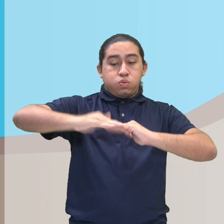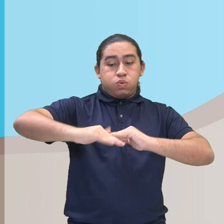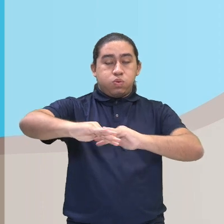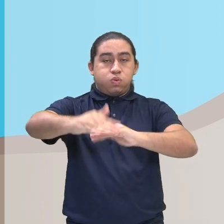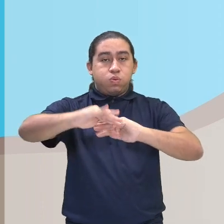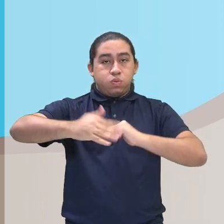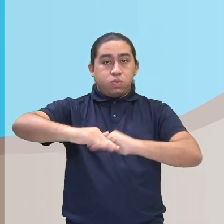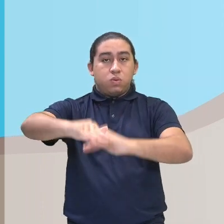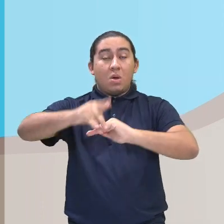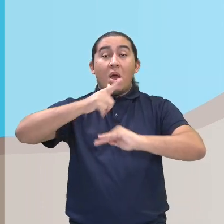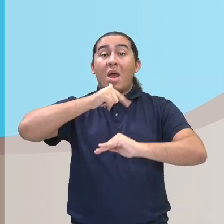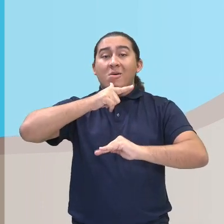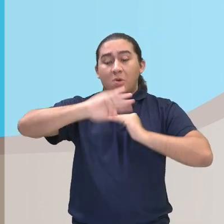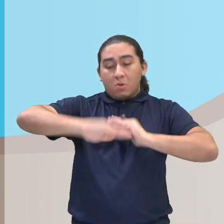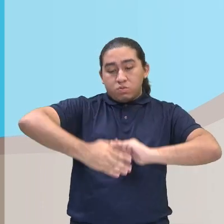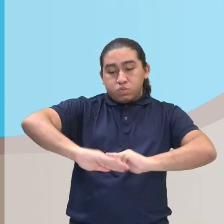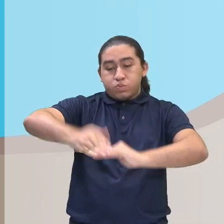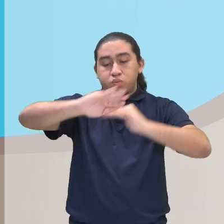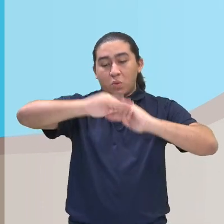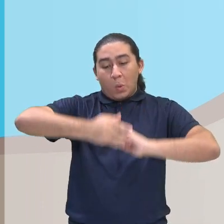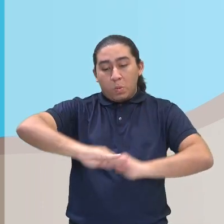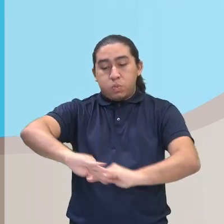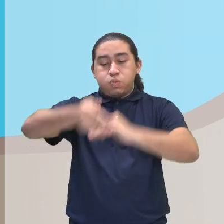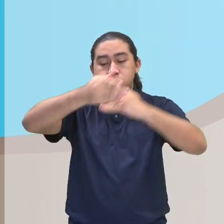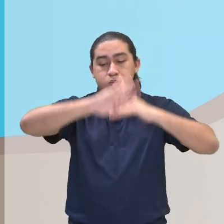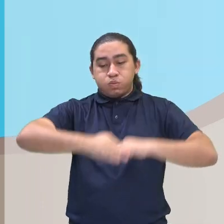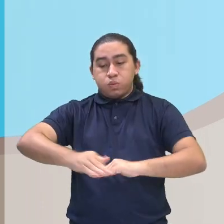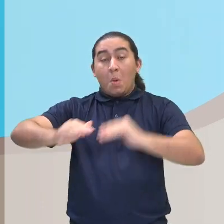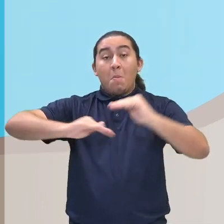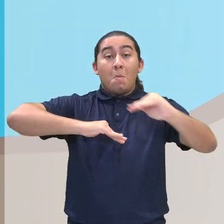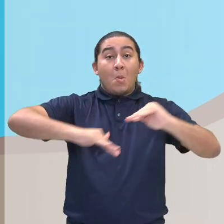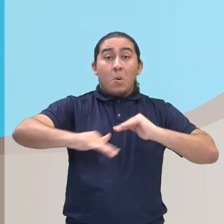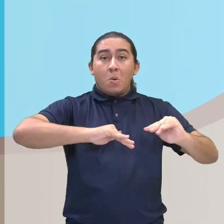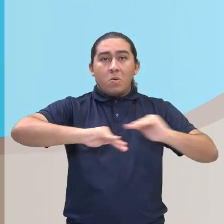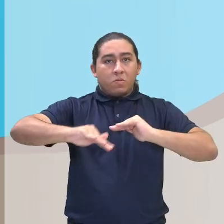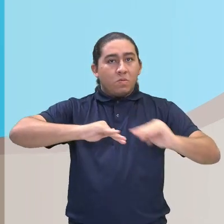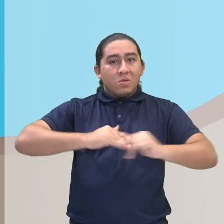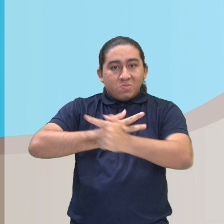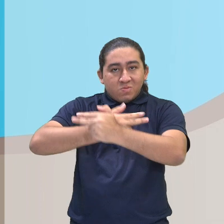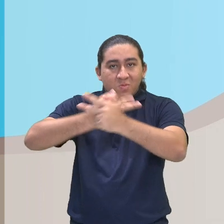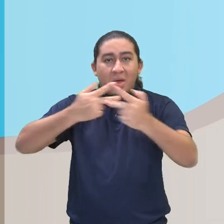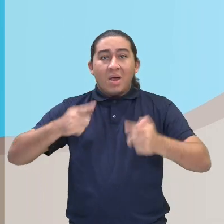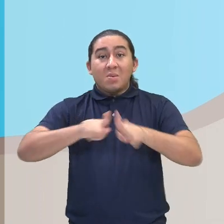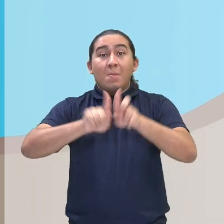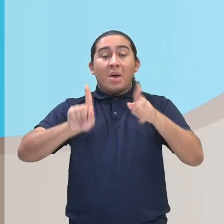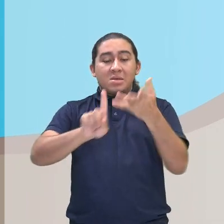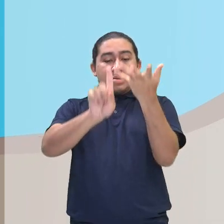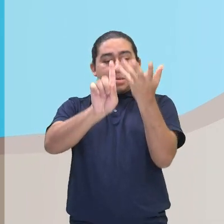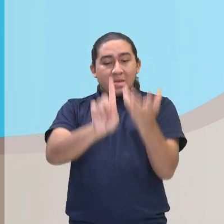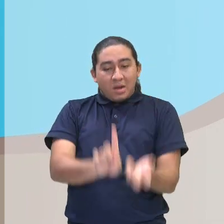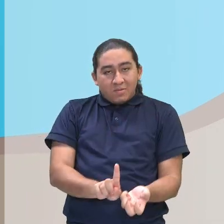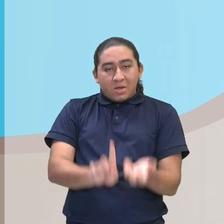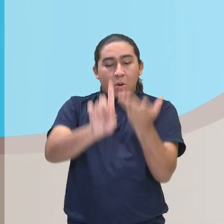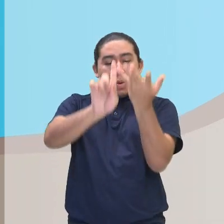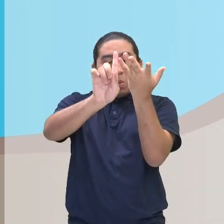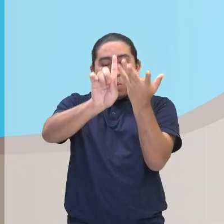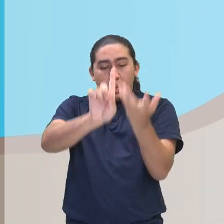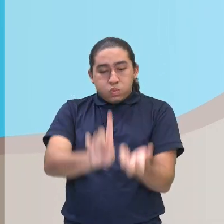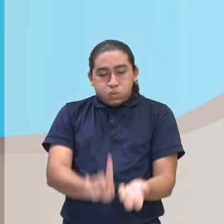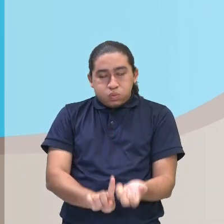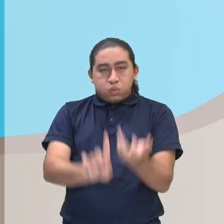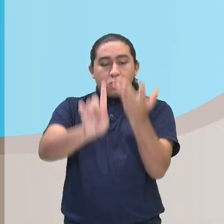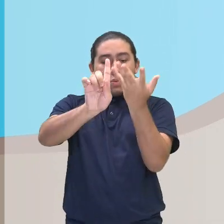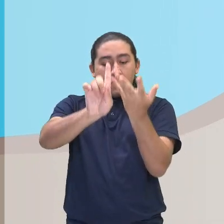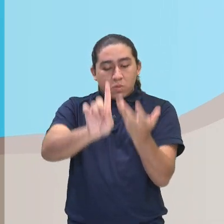água e elevando-a acima do nível normal do mar. Mas a gravidade a puxa de volta para